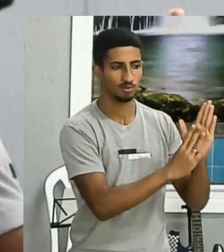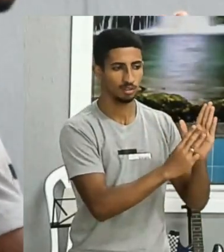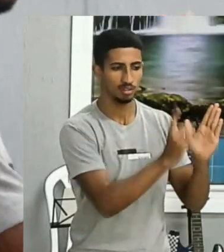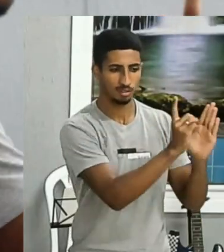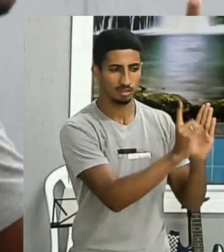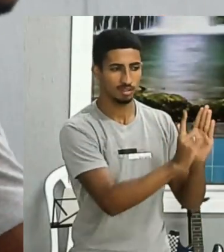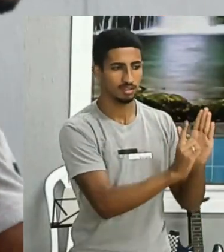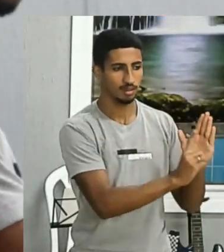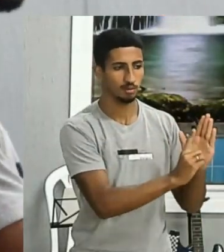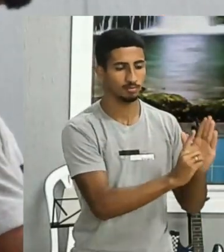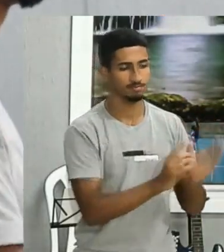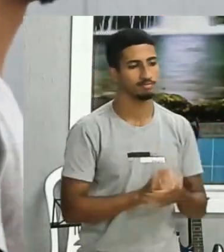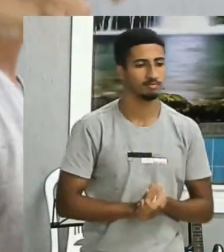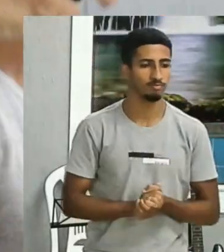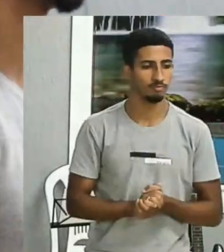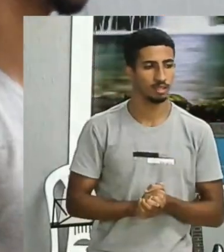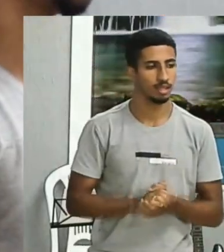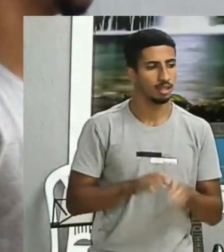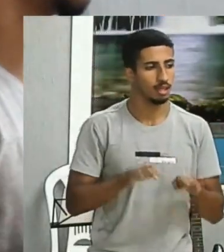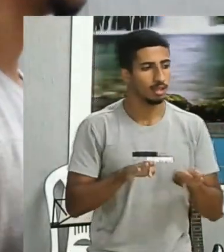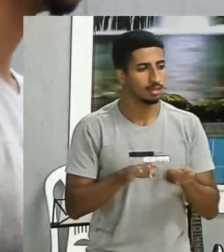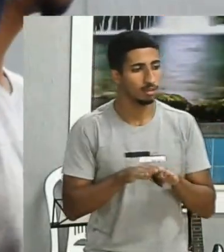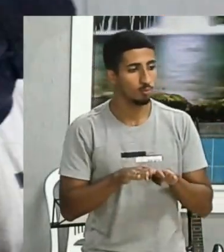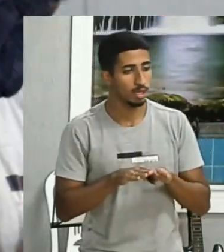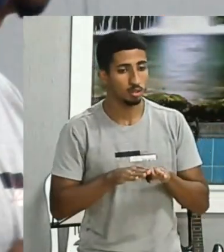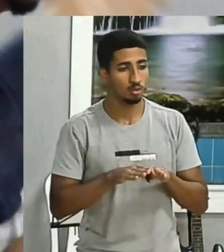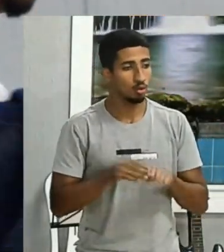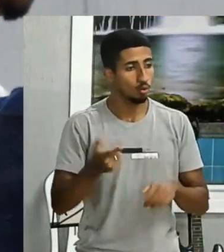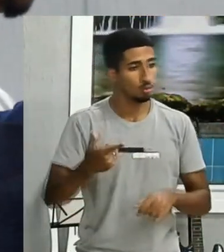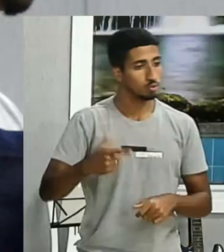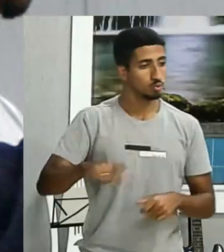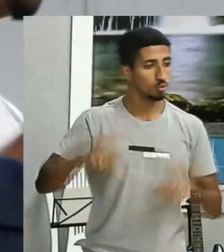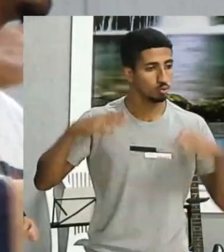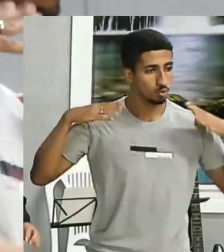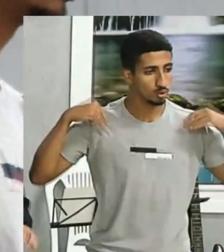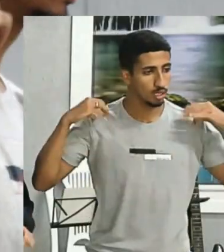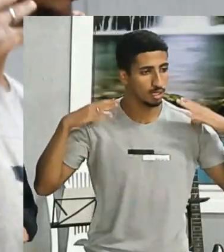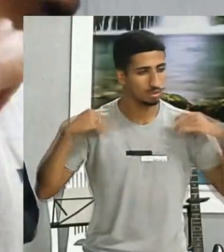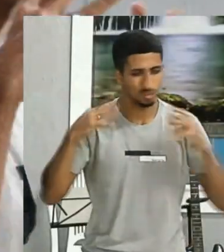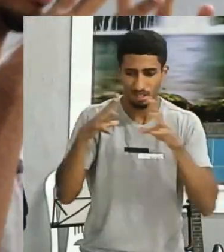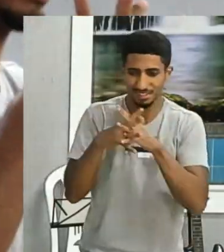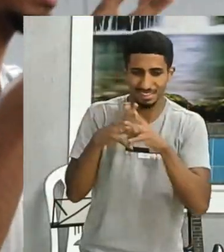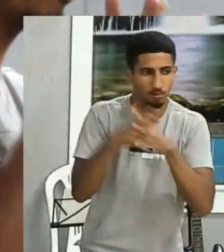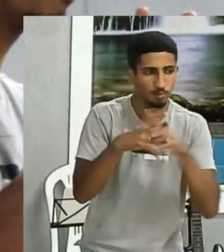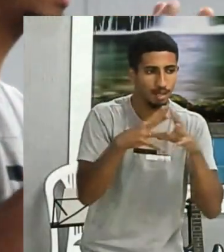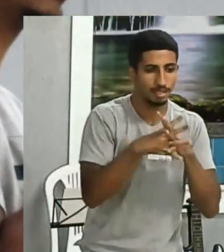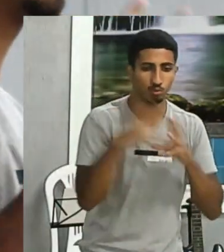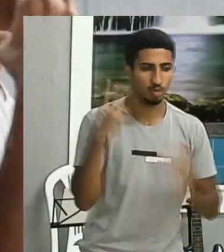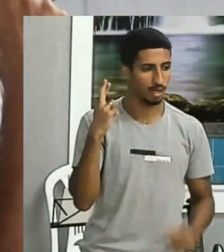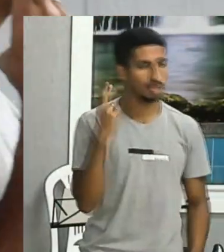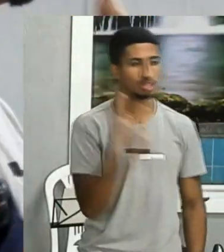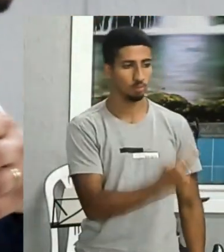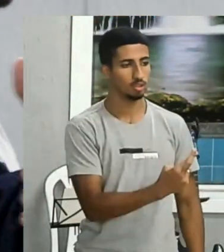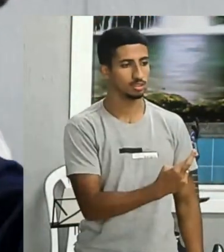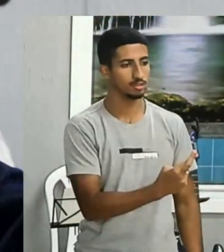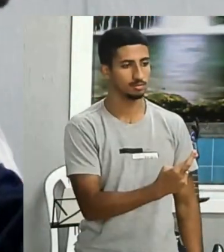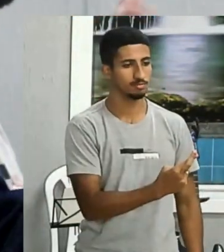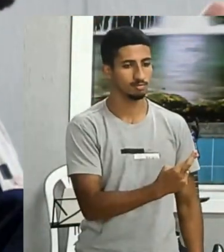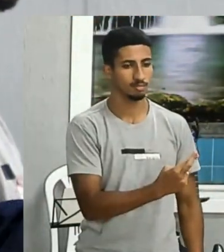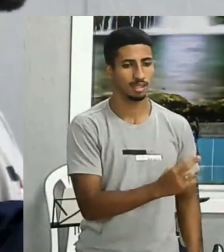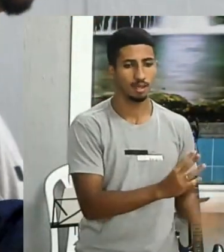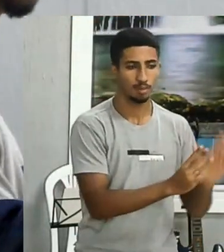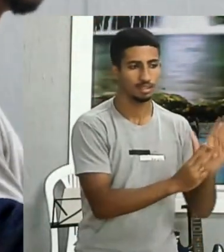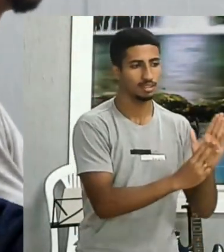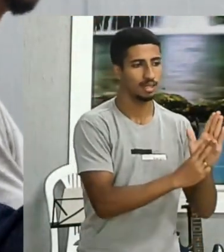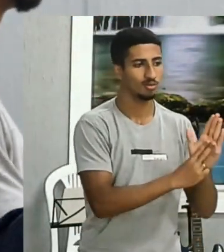da Grécia, que são demônios, estavam impedindo o anjo Gabriel de cumprir essa função, mas veio o anjo